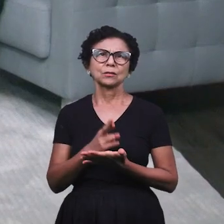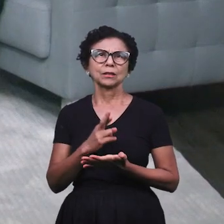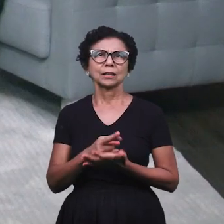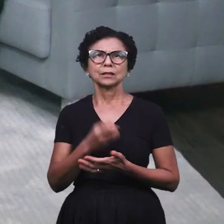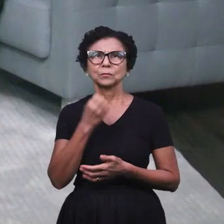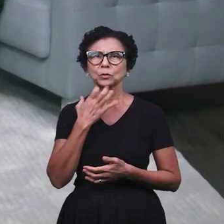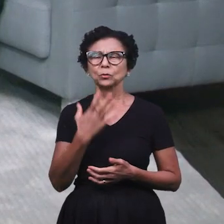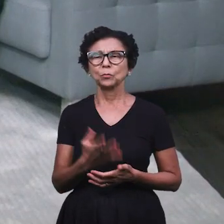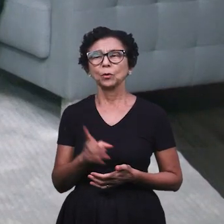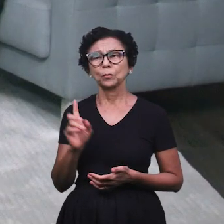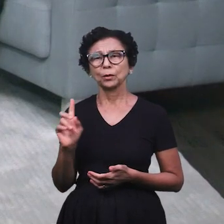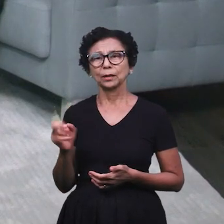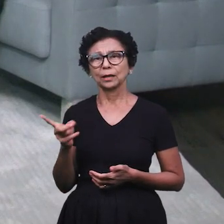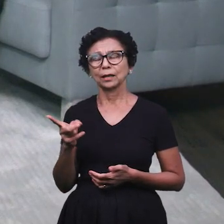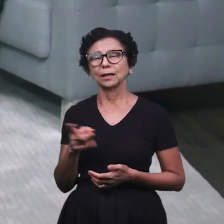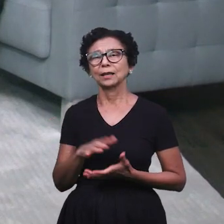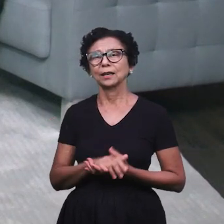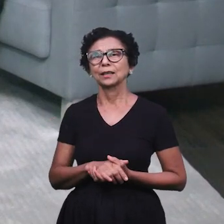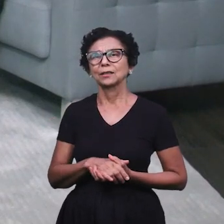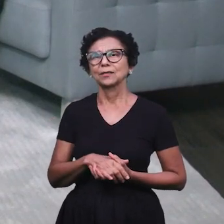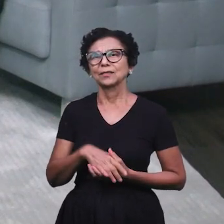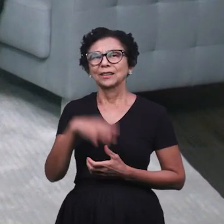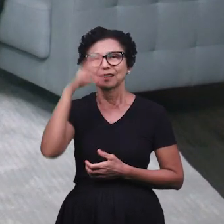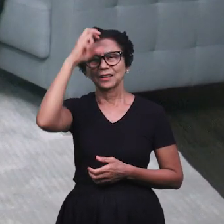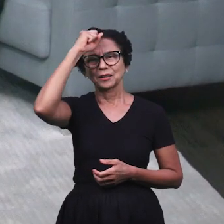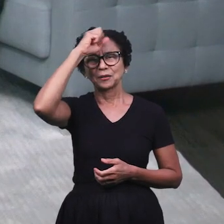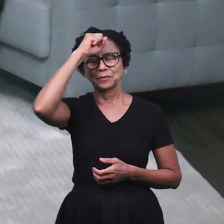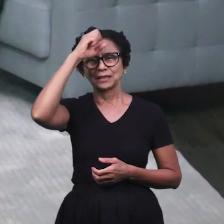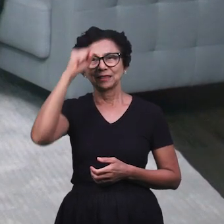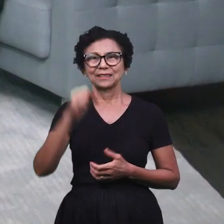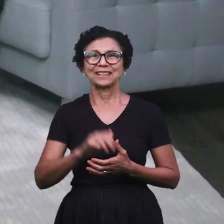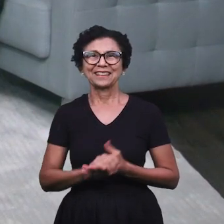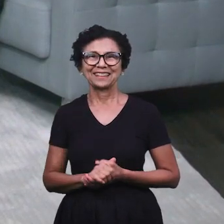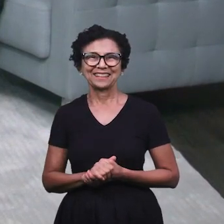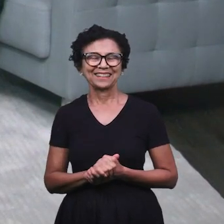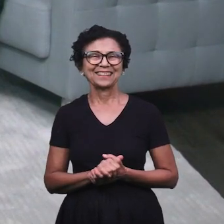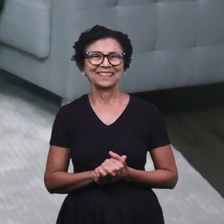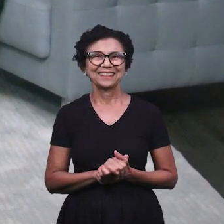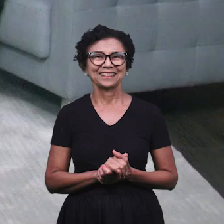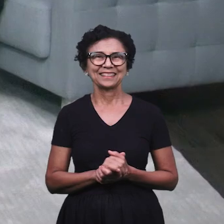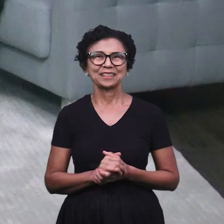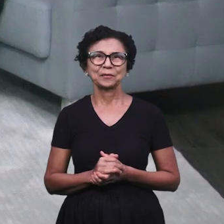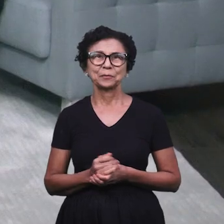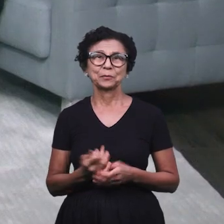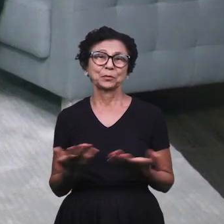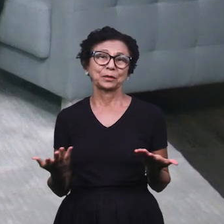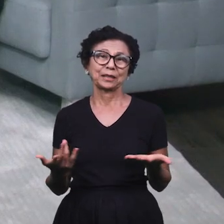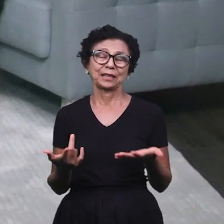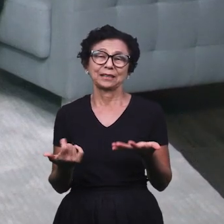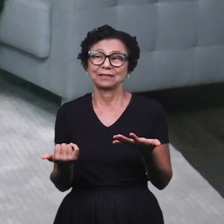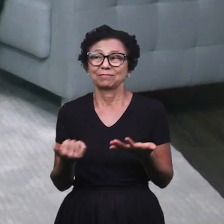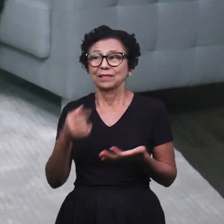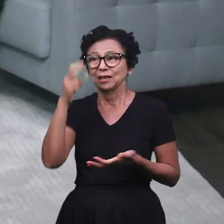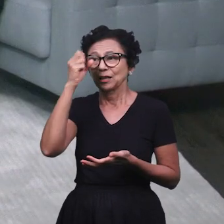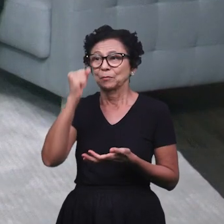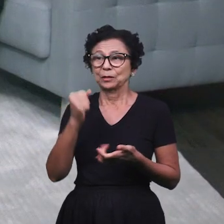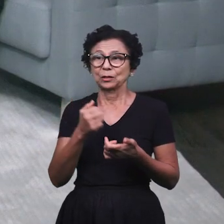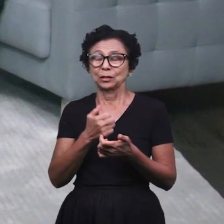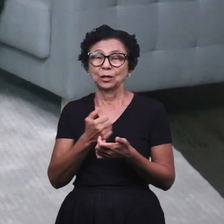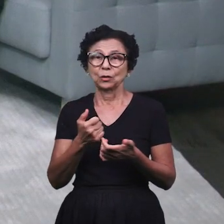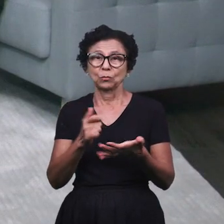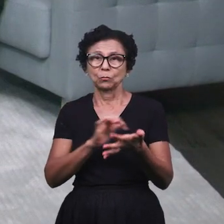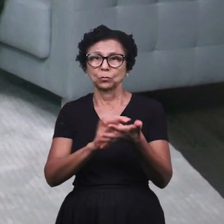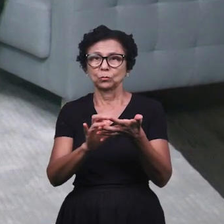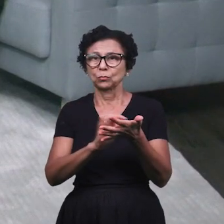O idoso que vai aprender e que vai se sentir feliz por aquele aprendizado, por uma coisa que talvez ele achasse